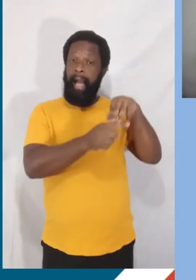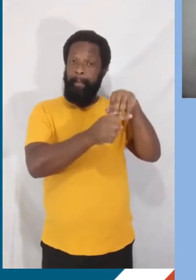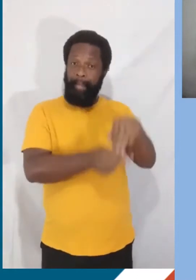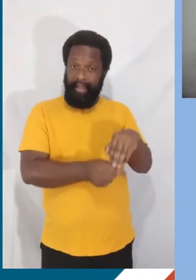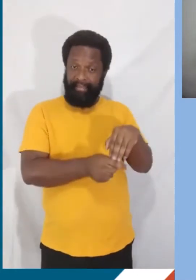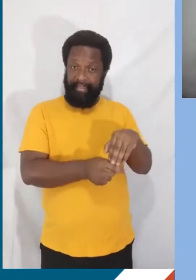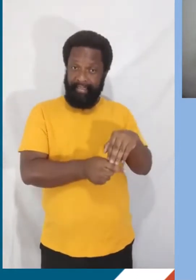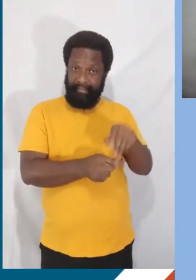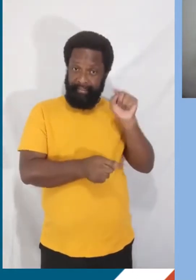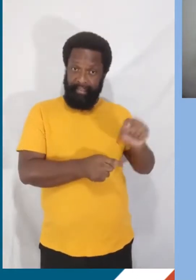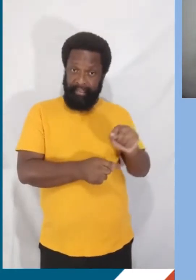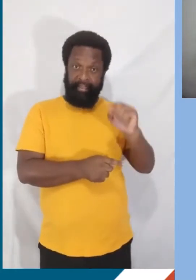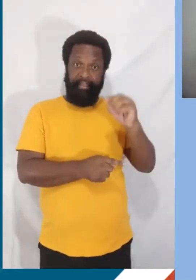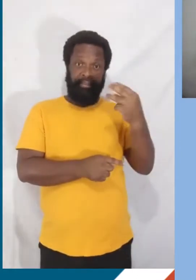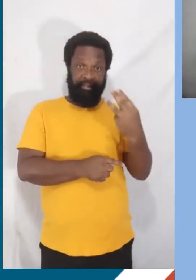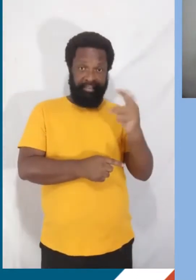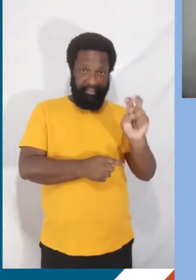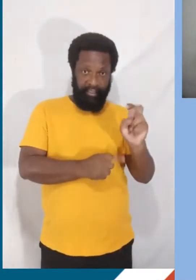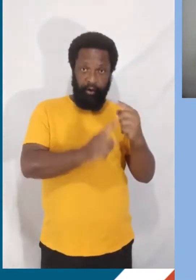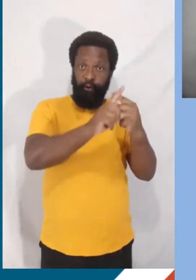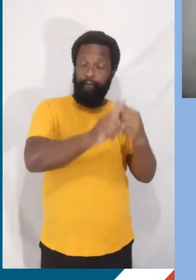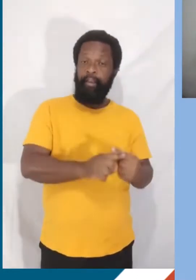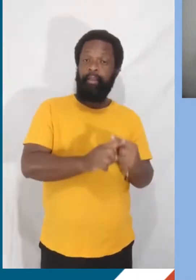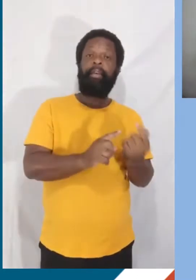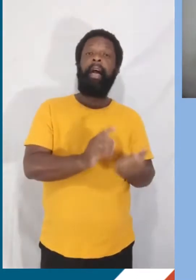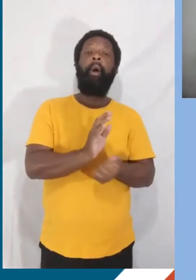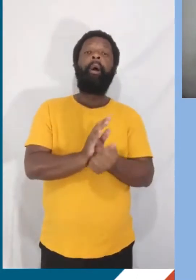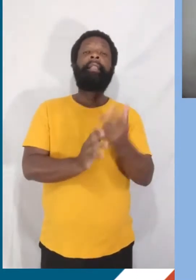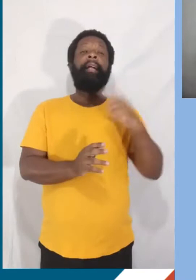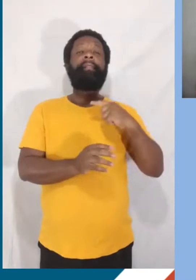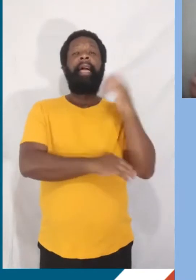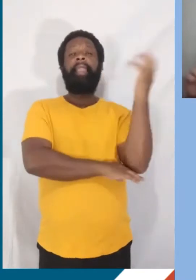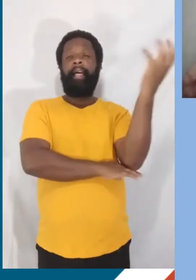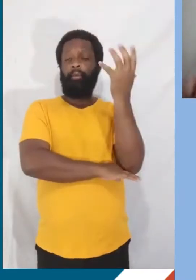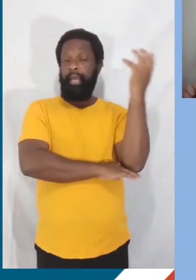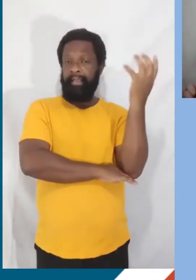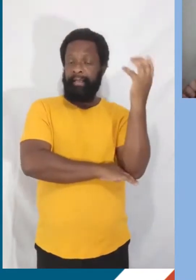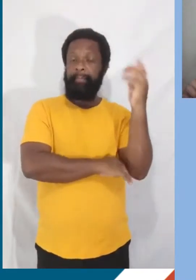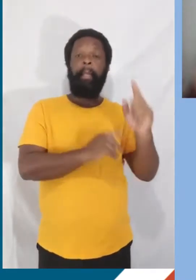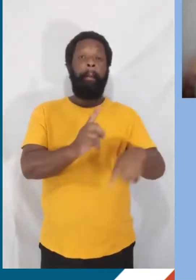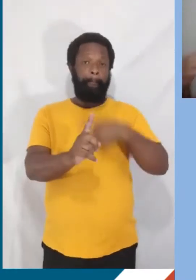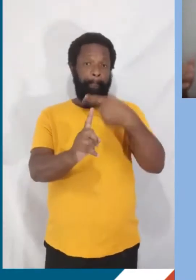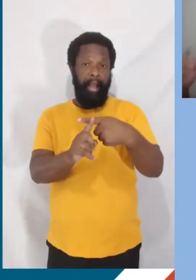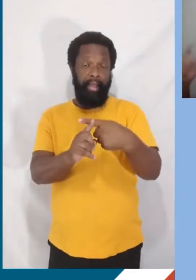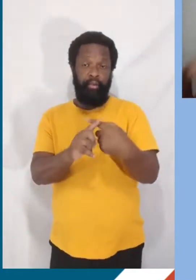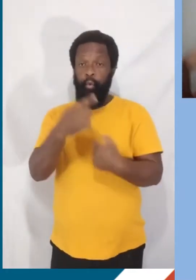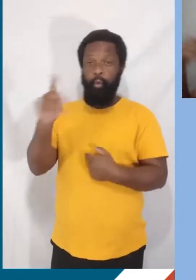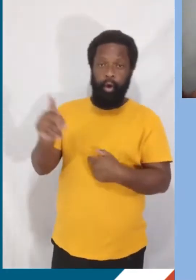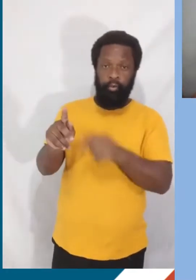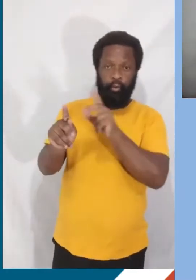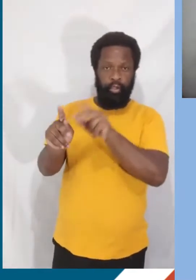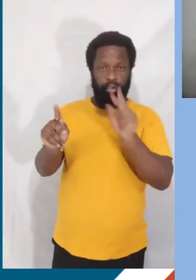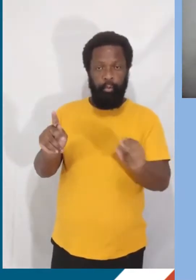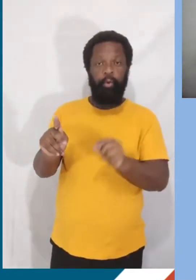você vai pegar a massa do cloro 35 e multiplicar pela abundância dele na natureza. E somar com